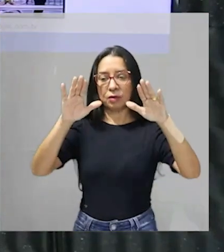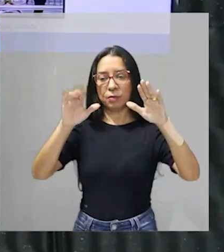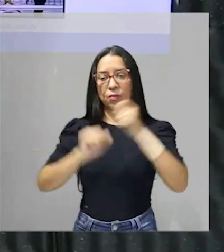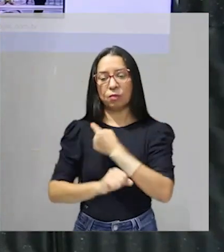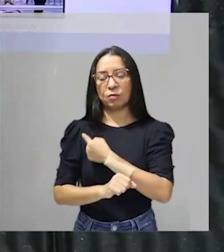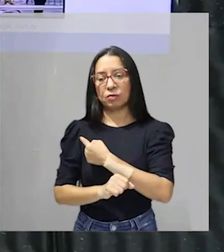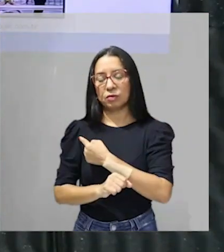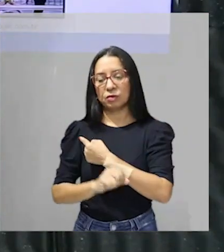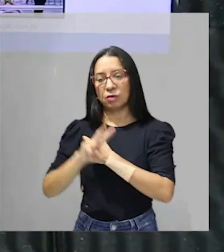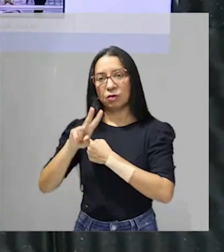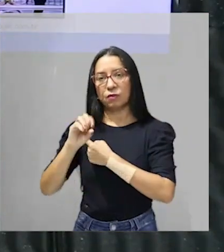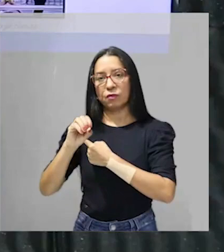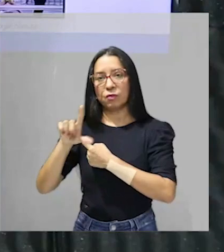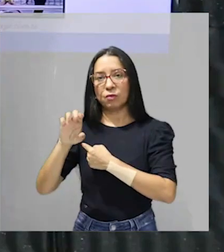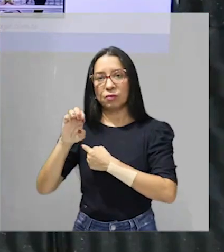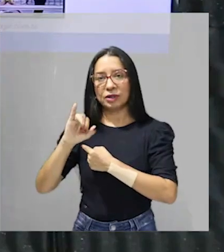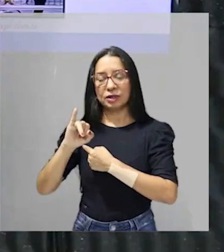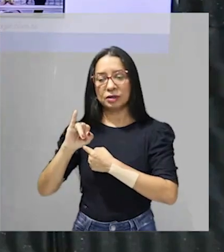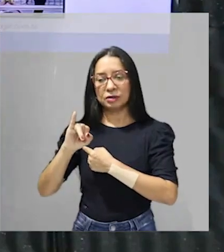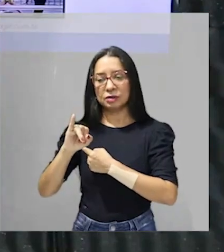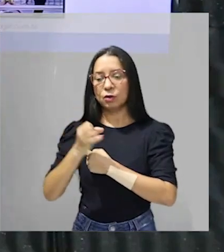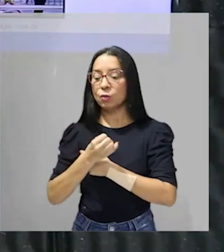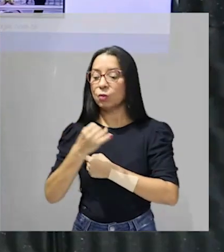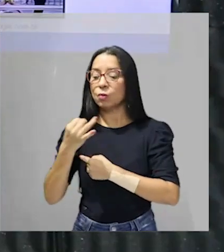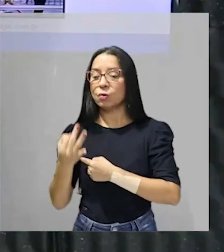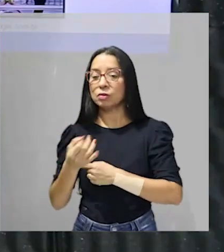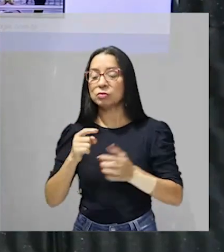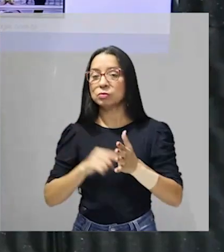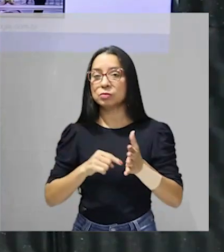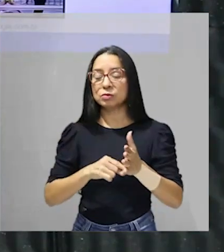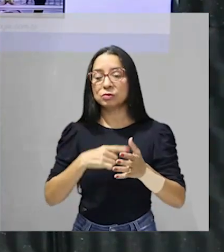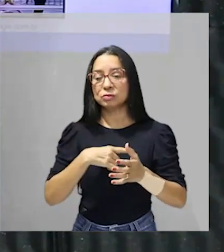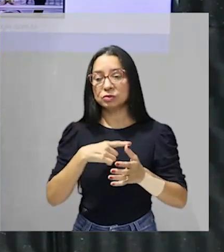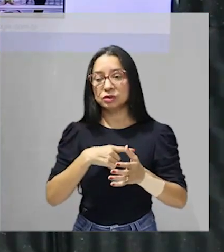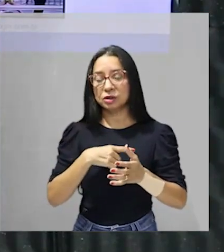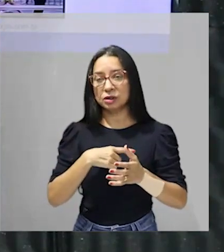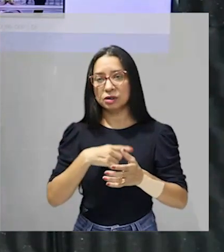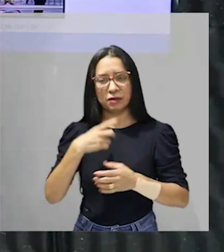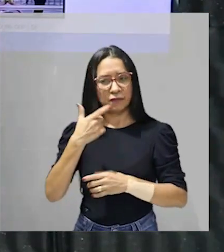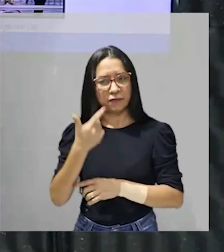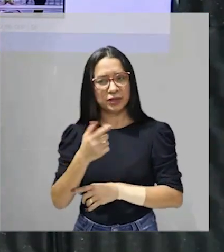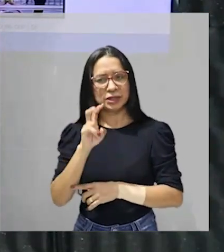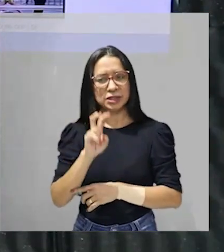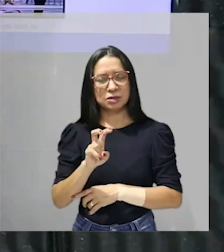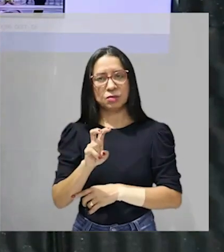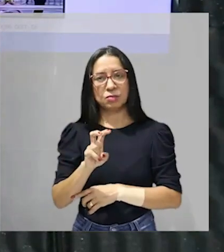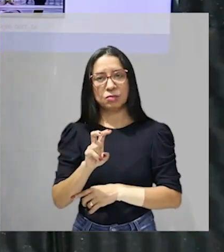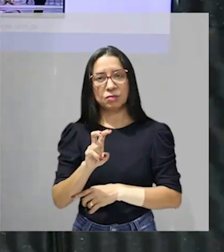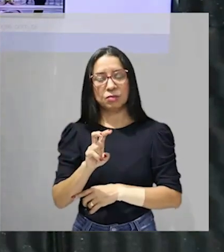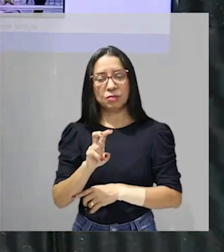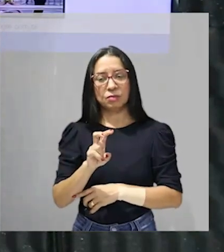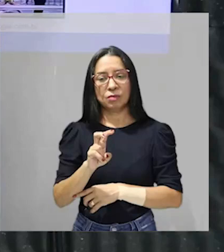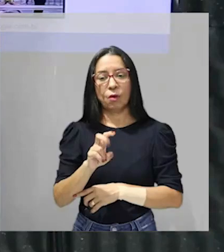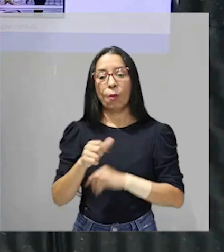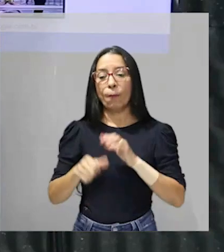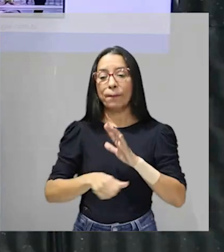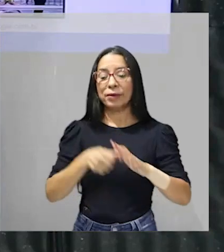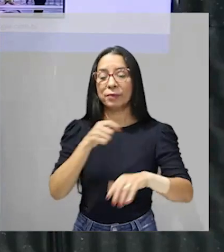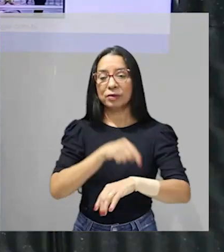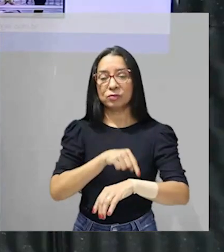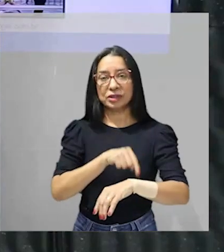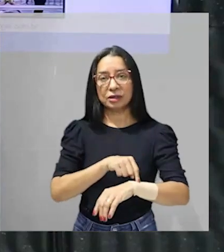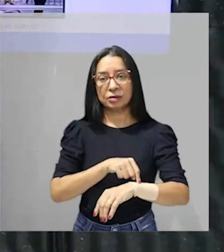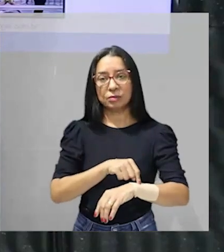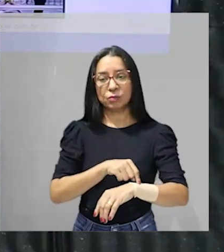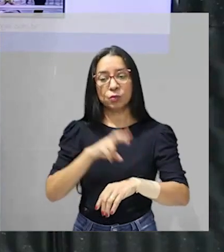acontece lá quantos quantos pontos acontece no voleibol de quadra são 25 pontos 17 do voleibol na rua nunca